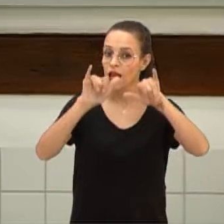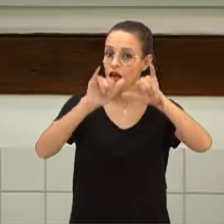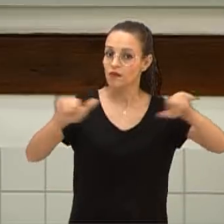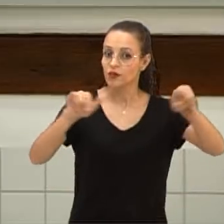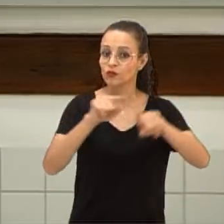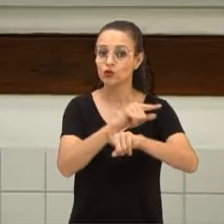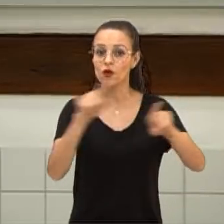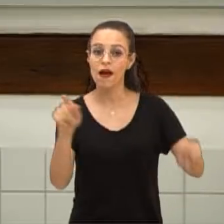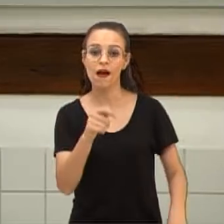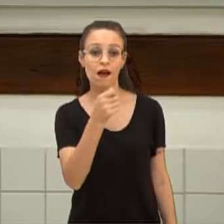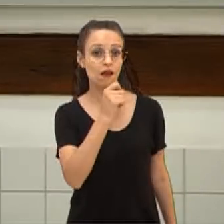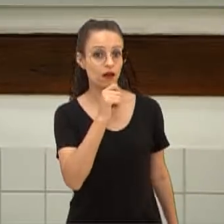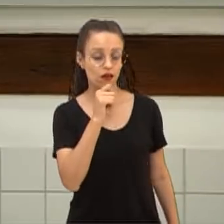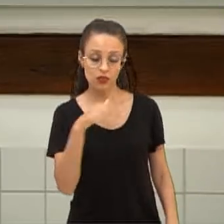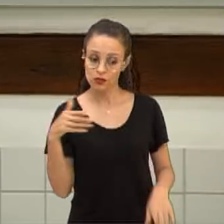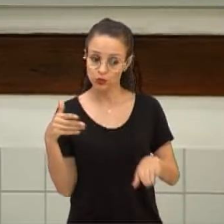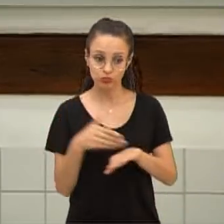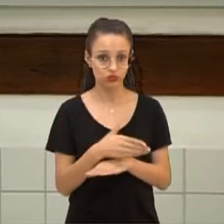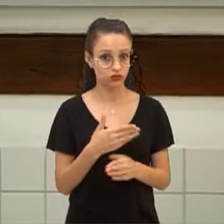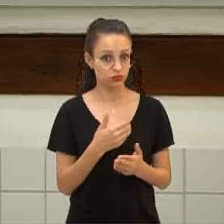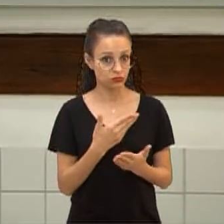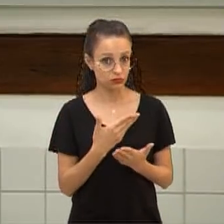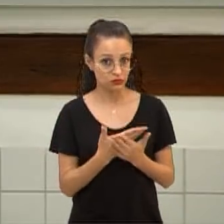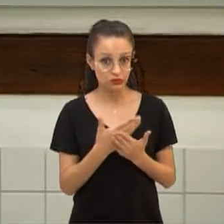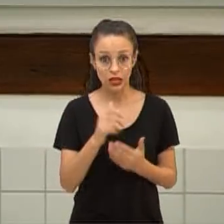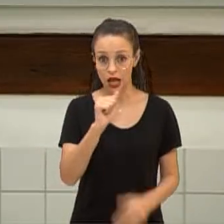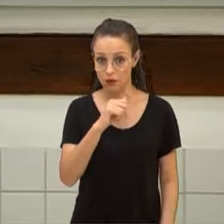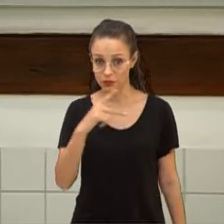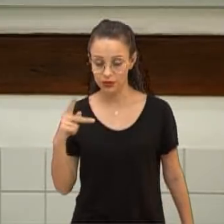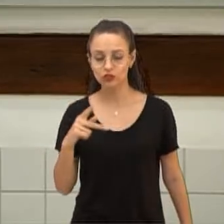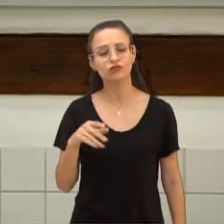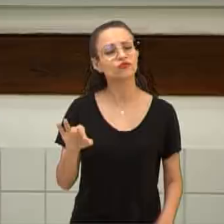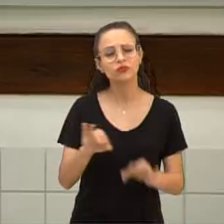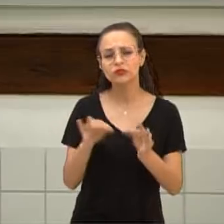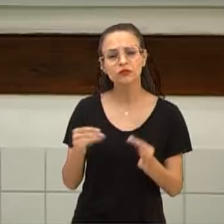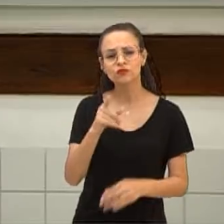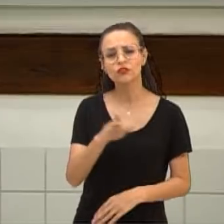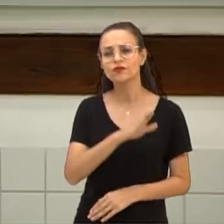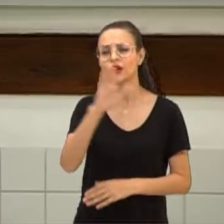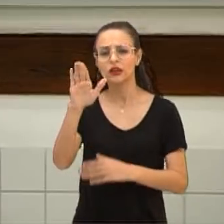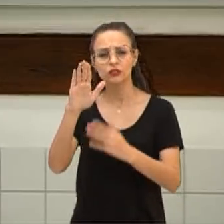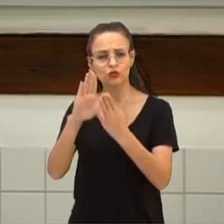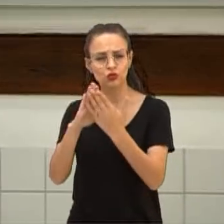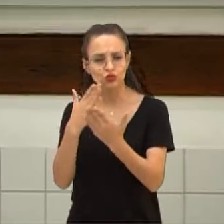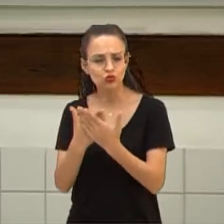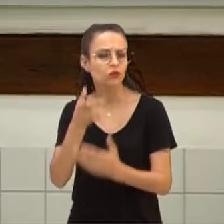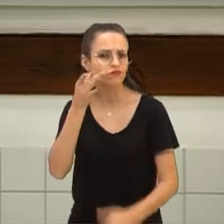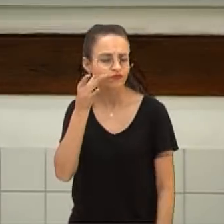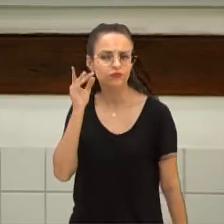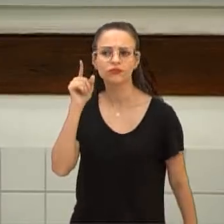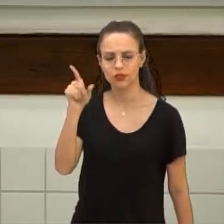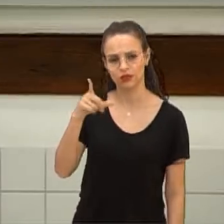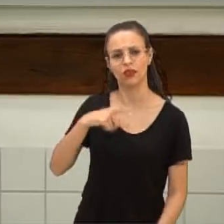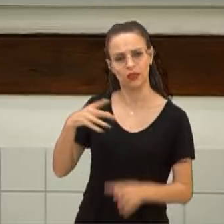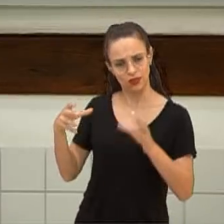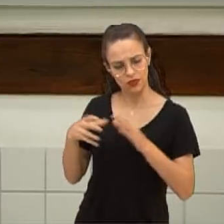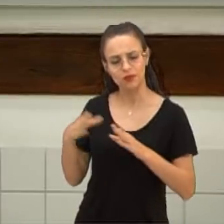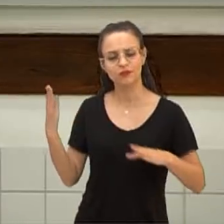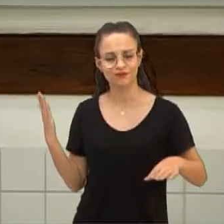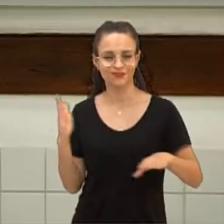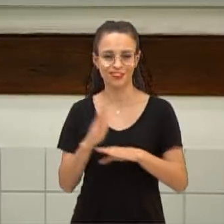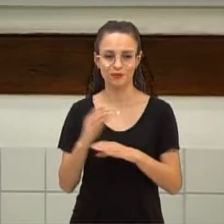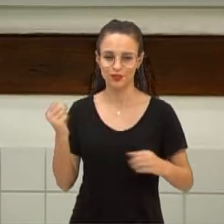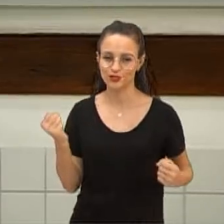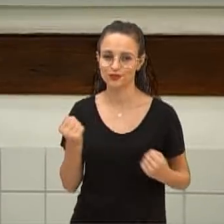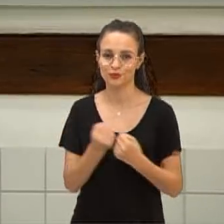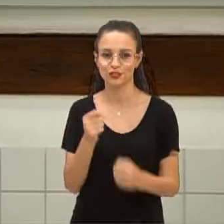estão acessando os aplicativos. É muito simples, gente. Vão até a escola, lá tem uma equipe esperando vocês para dar todo o apoio e suporte que